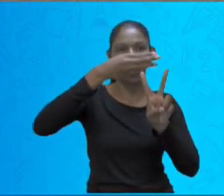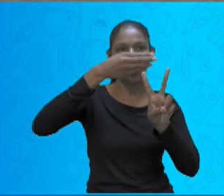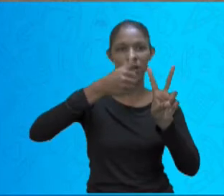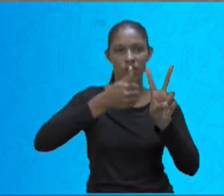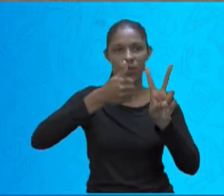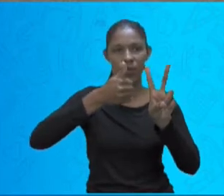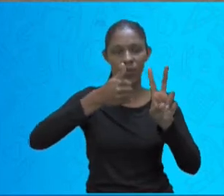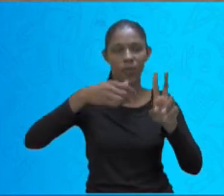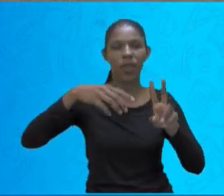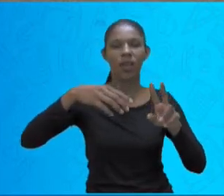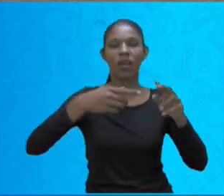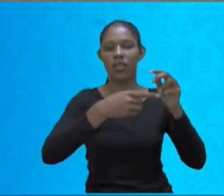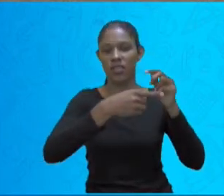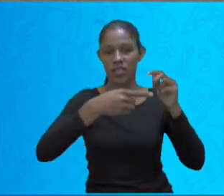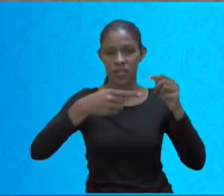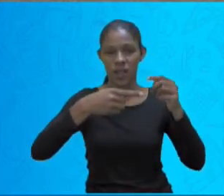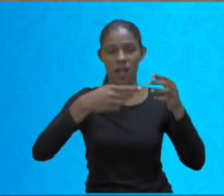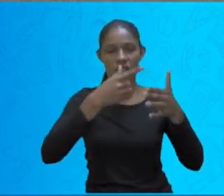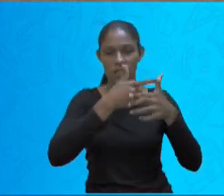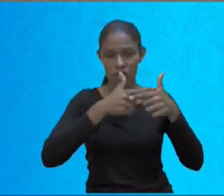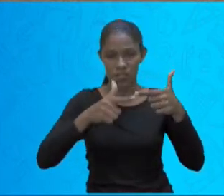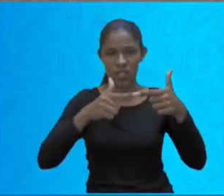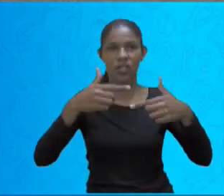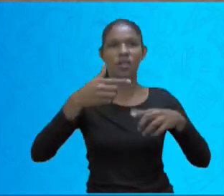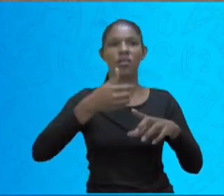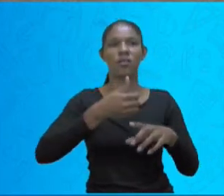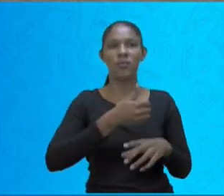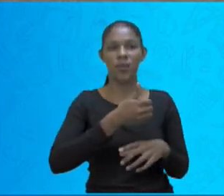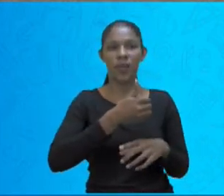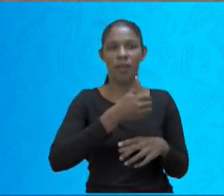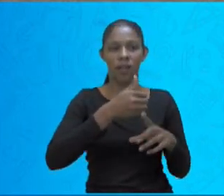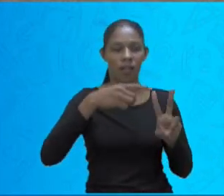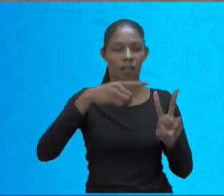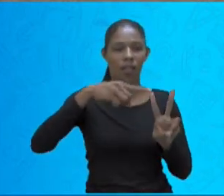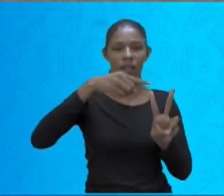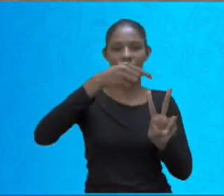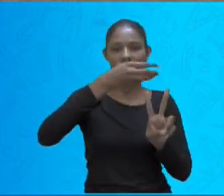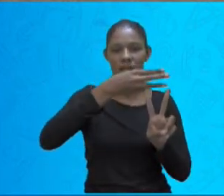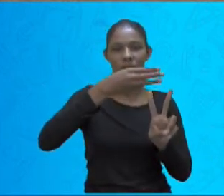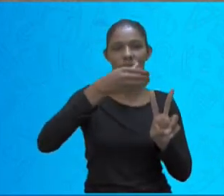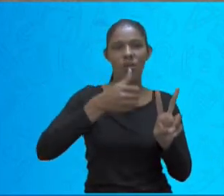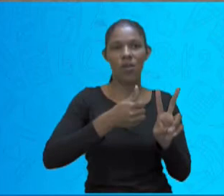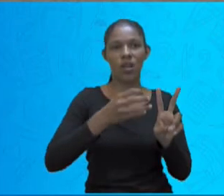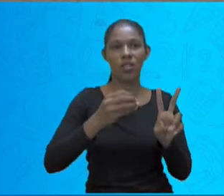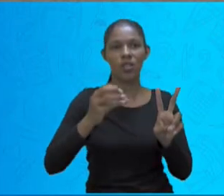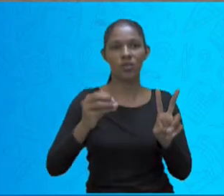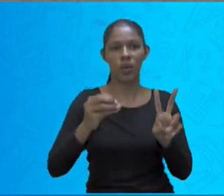1 é 1. Raiz cúbica de 1.000 é 10. 10 vezes 10 vezes 10, 1.000.